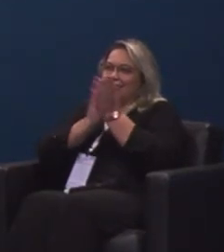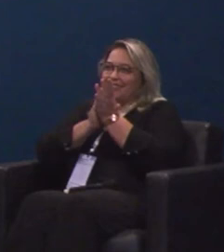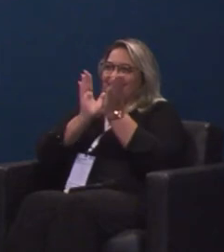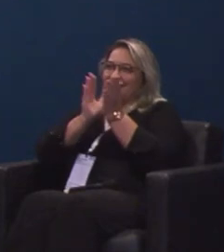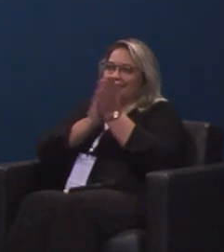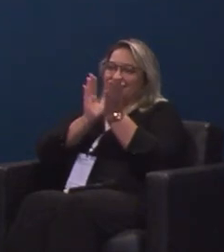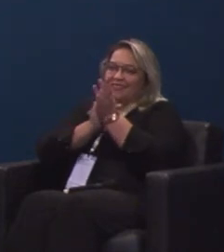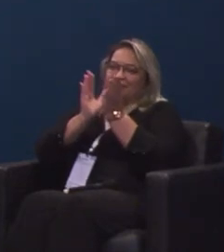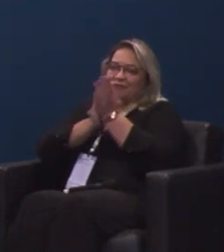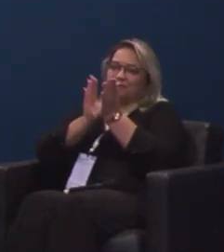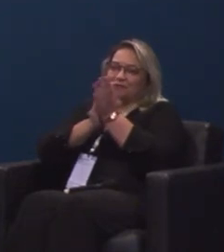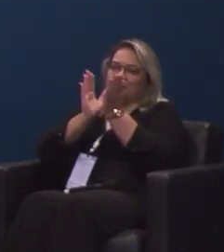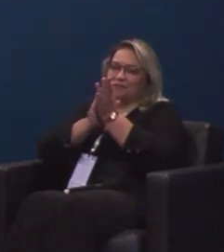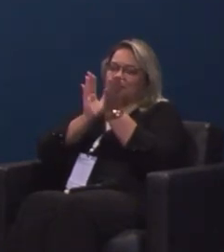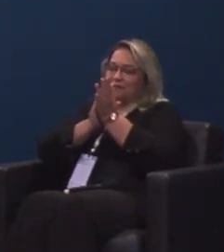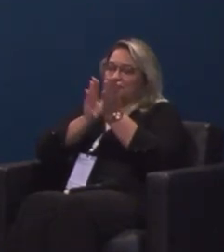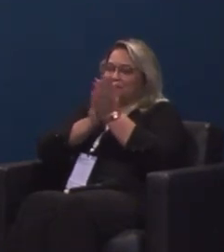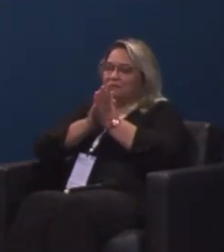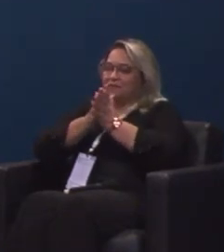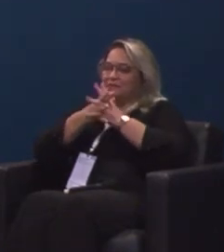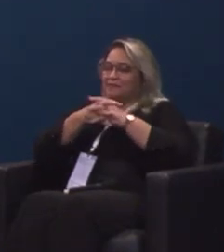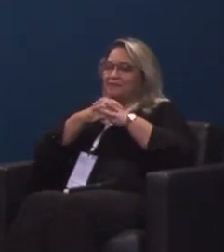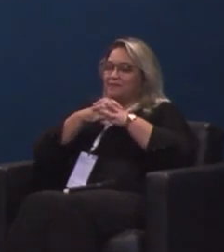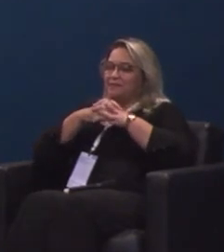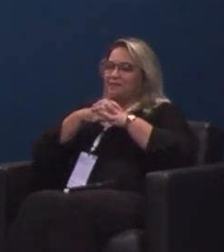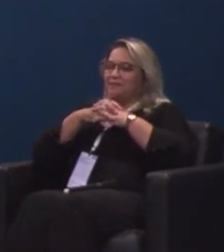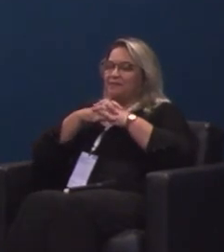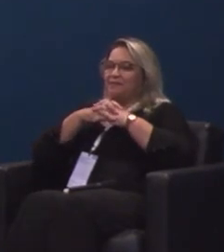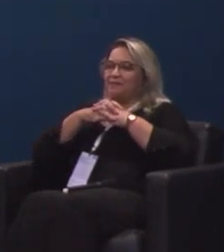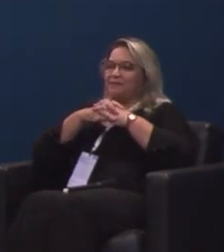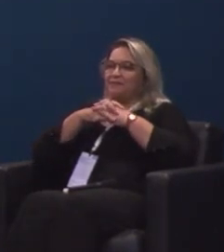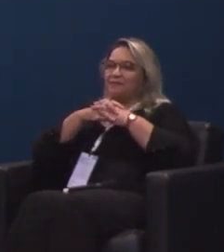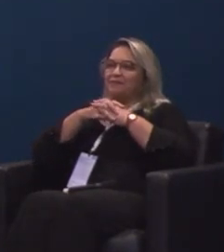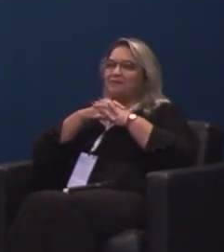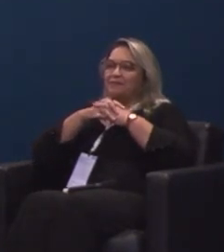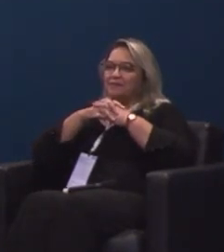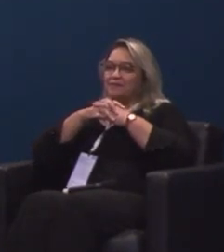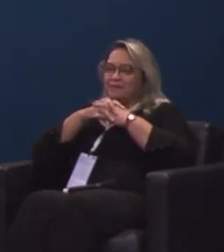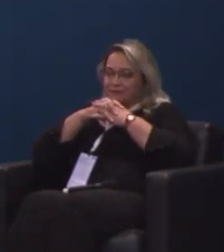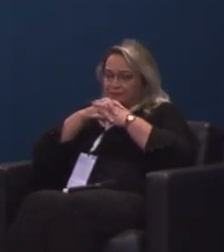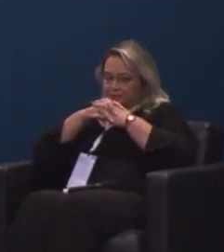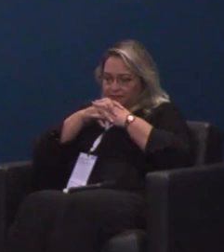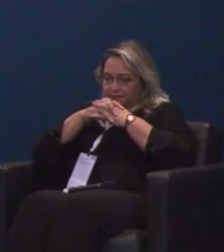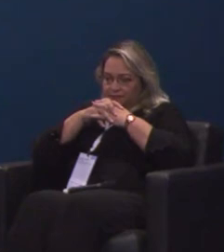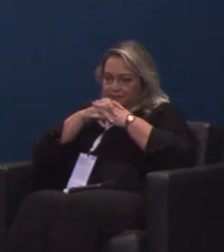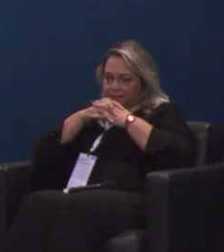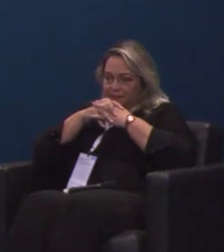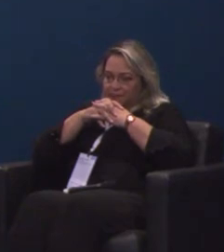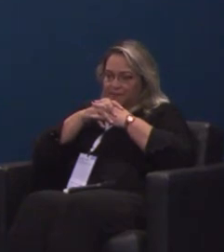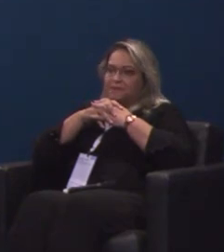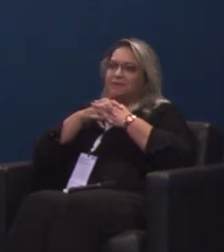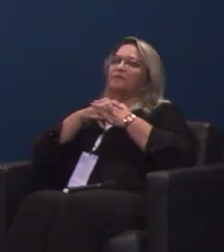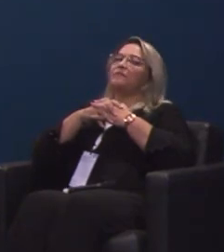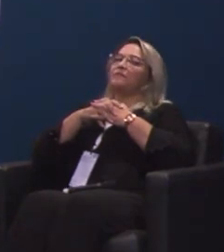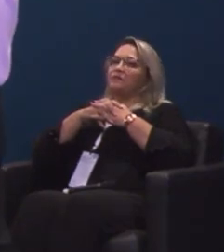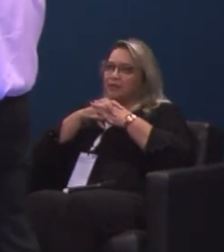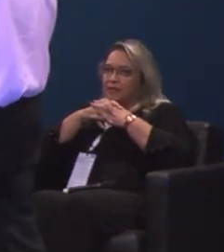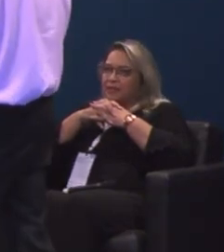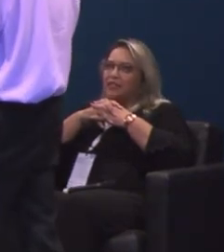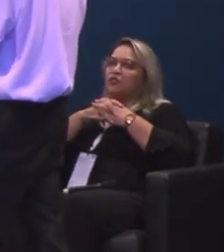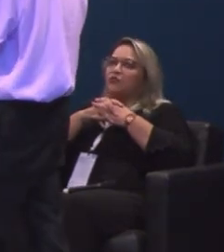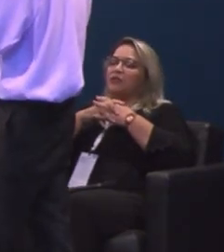da Bahia, da CVS Bahia, né, vocês sempre trabalharam e ajudaram muito desde o